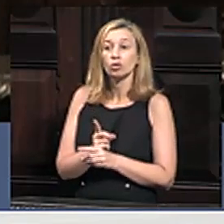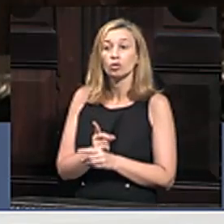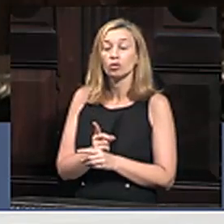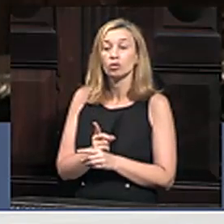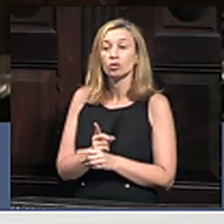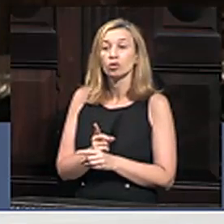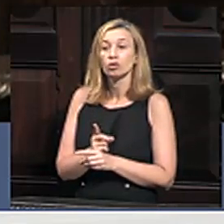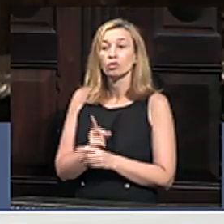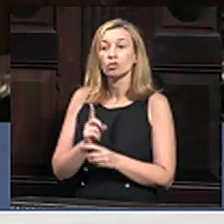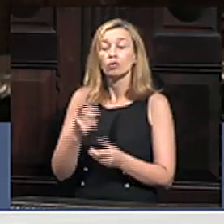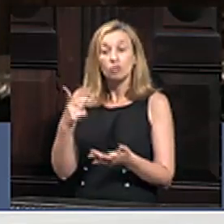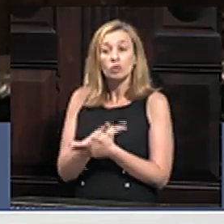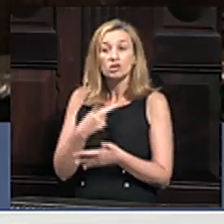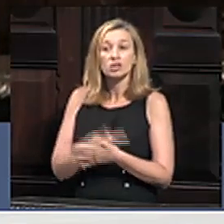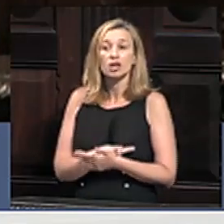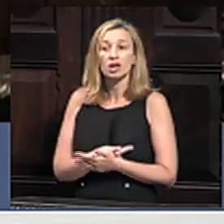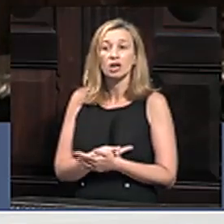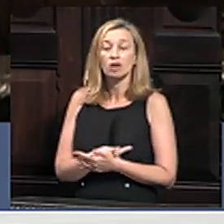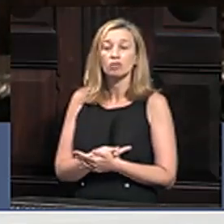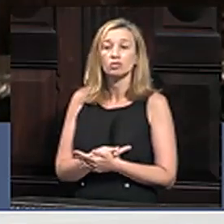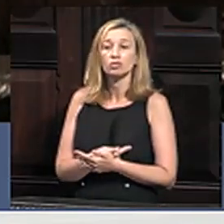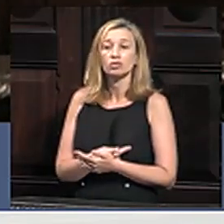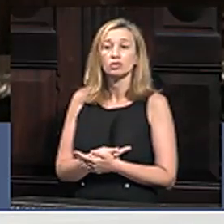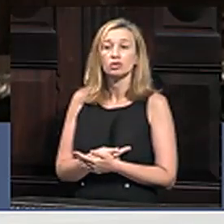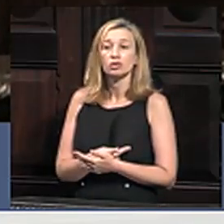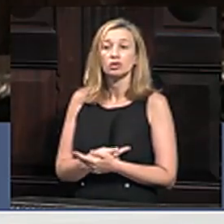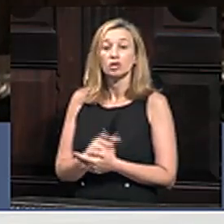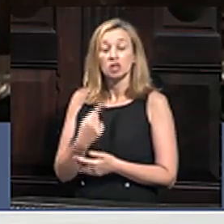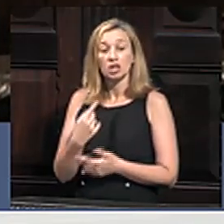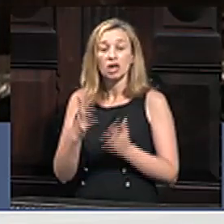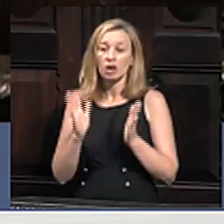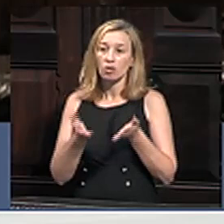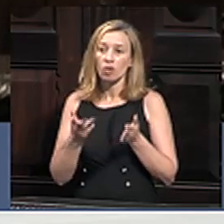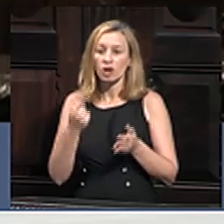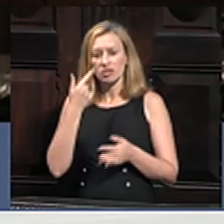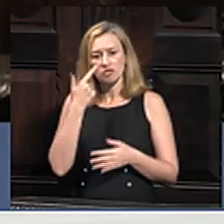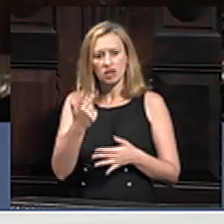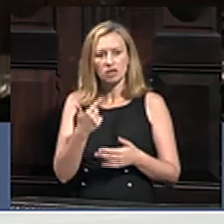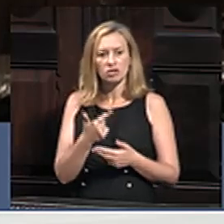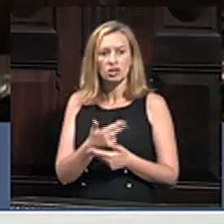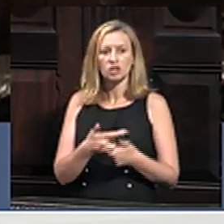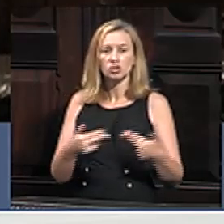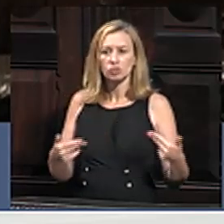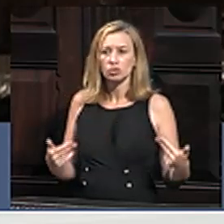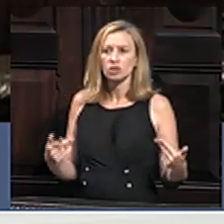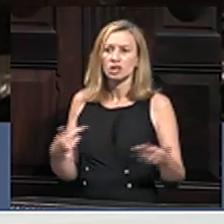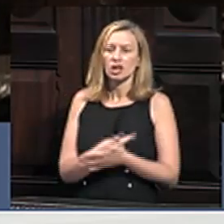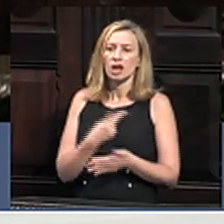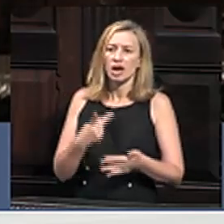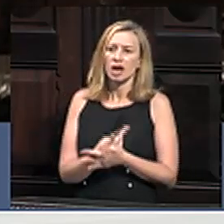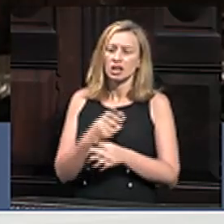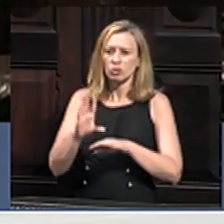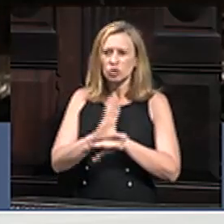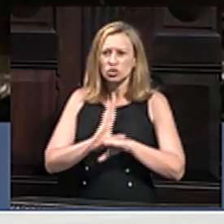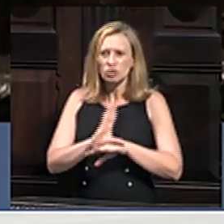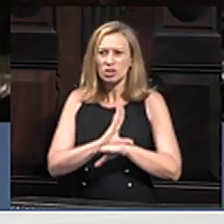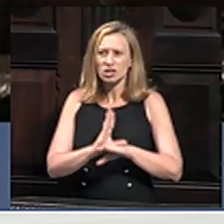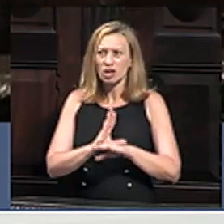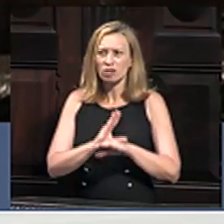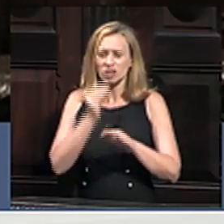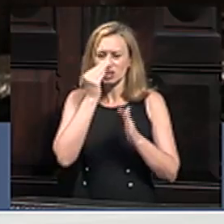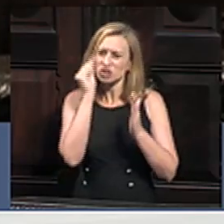E com isto, vai demonstrando pelo mau exemplo a possibilidade da Constituição ser desrespeitada por